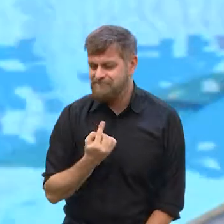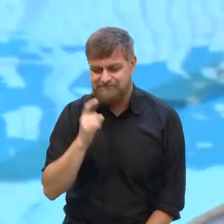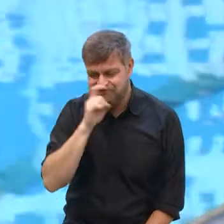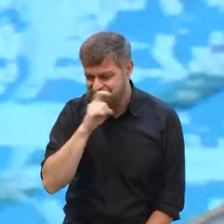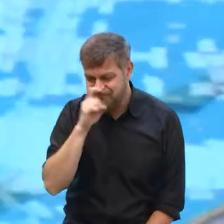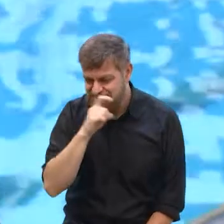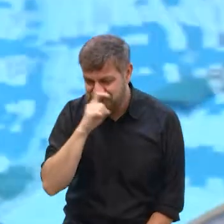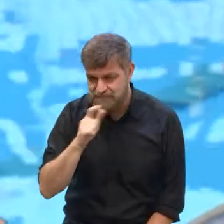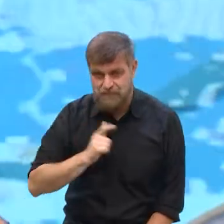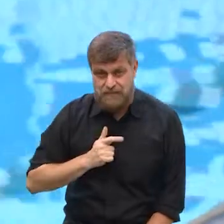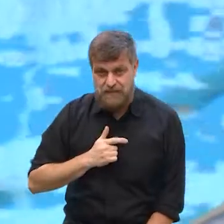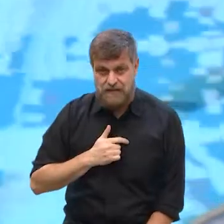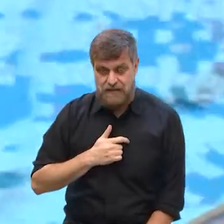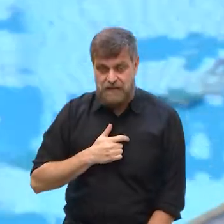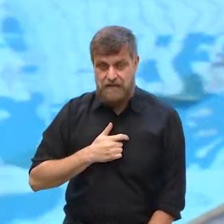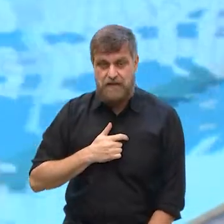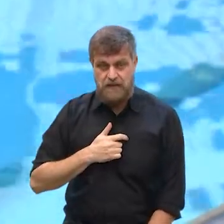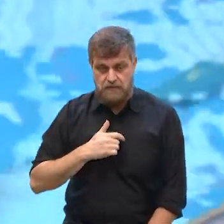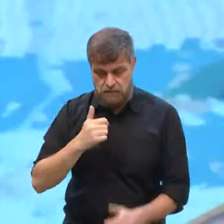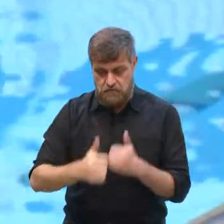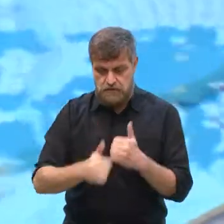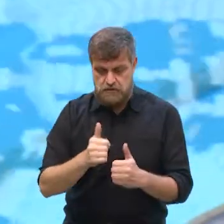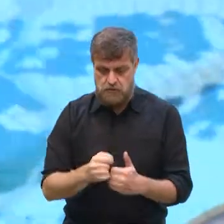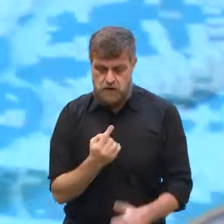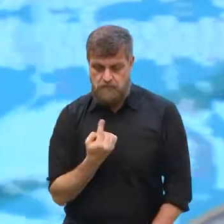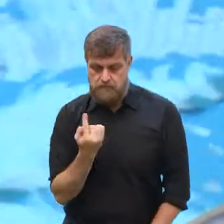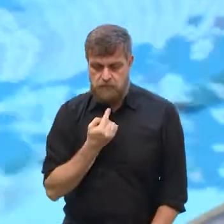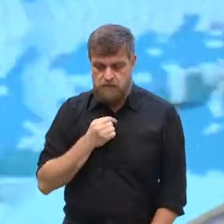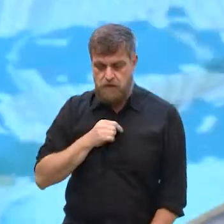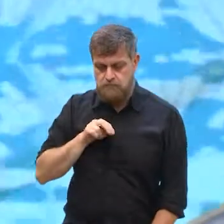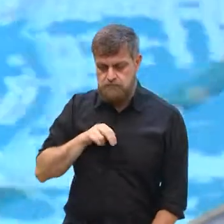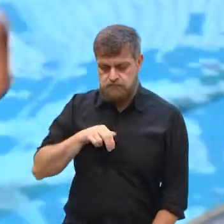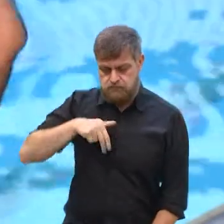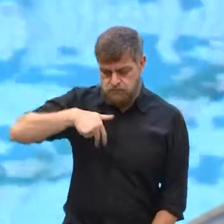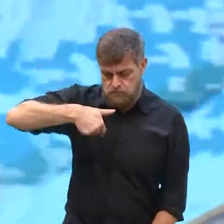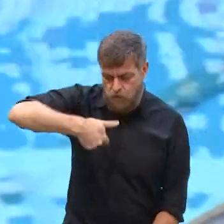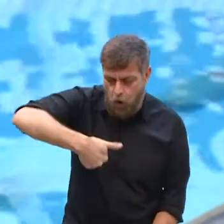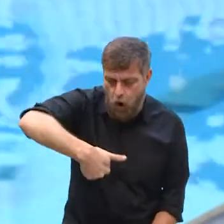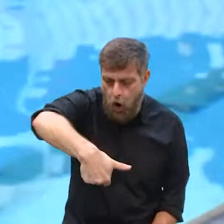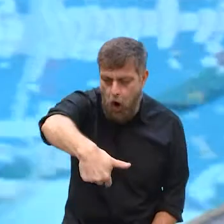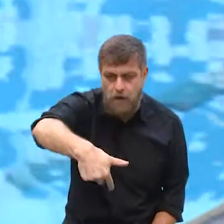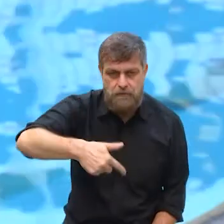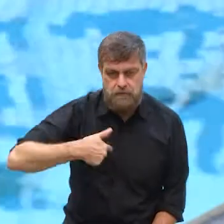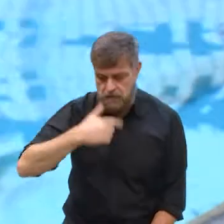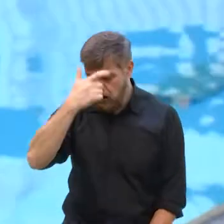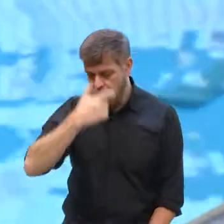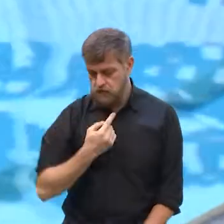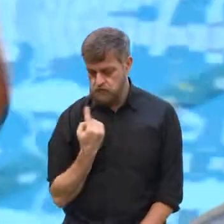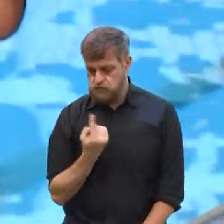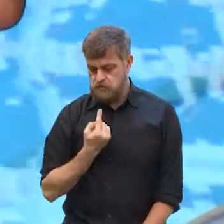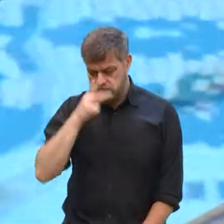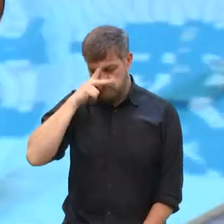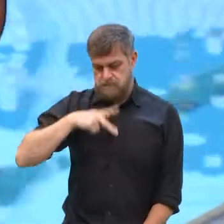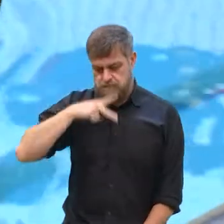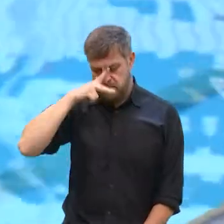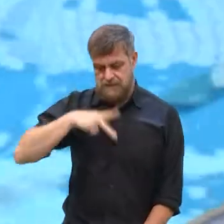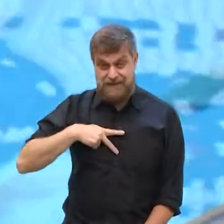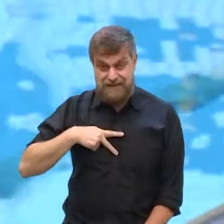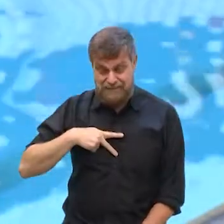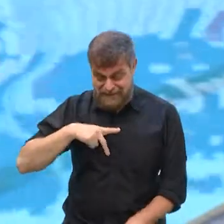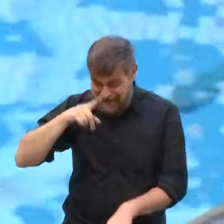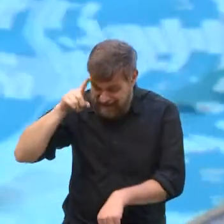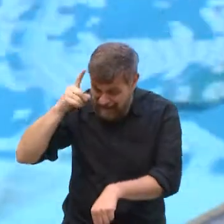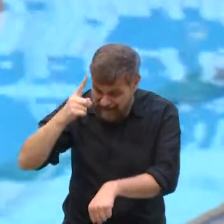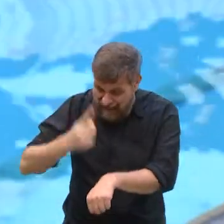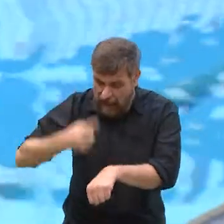sei que é um esporte individual, então a gente sobe no bloco, é você e você ali, mas para chegar naquele